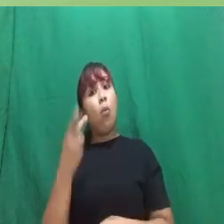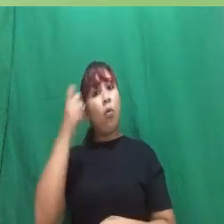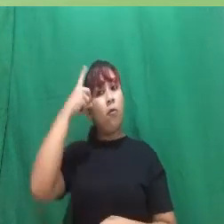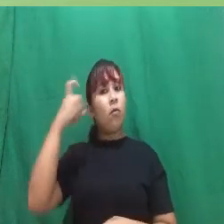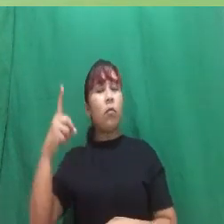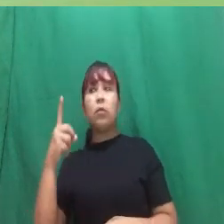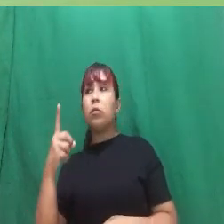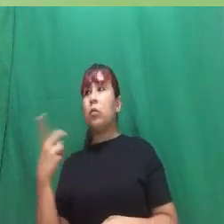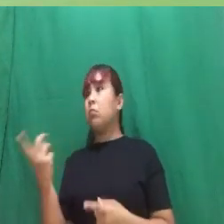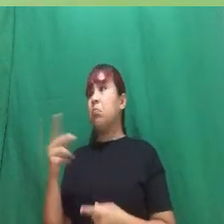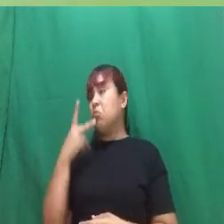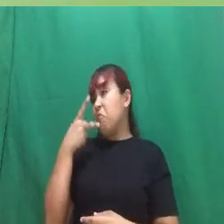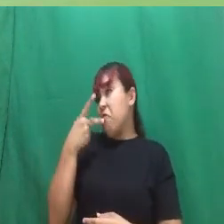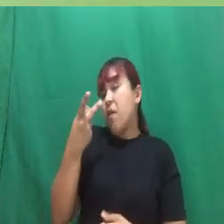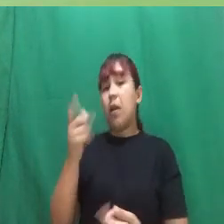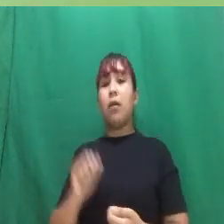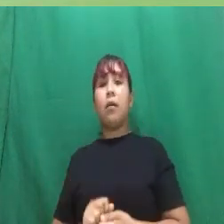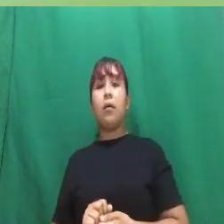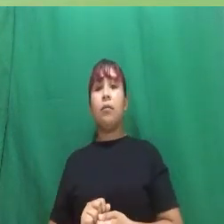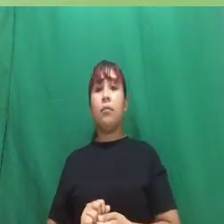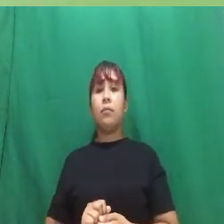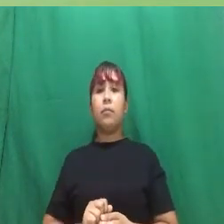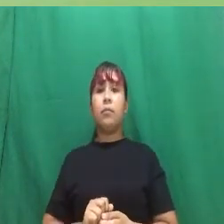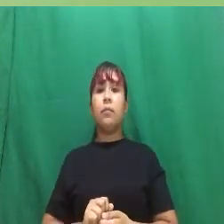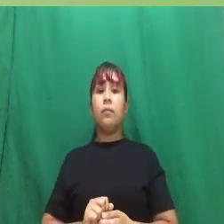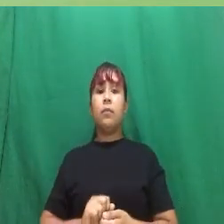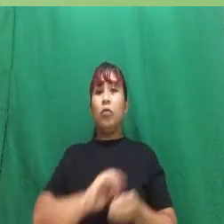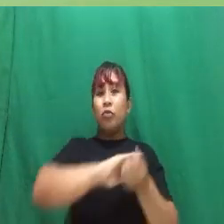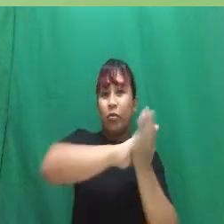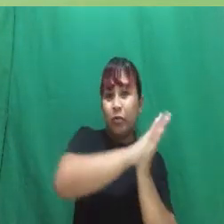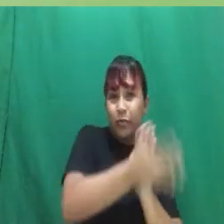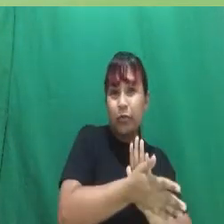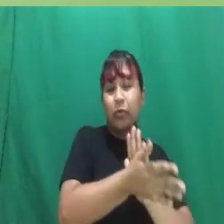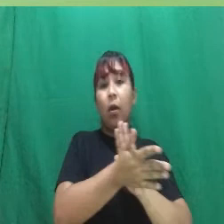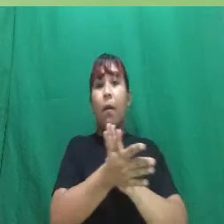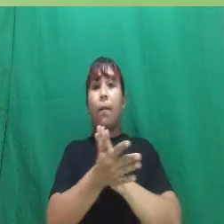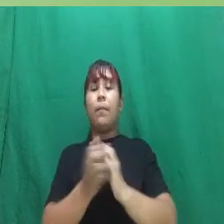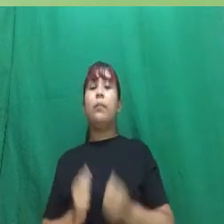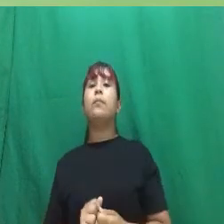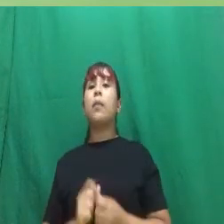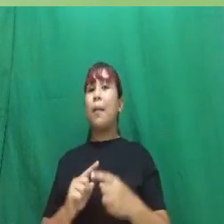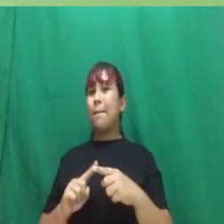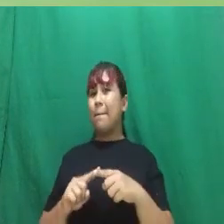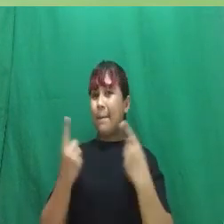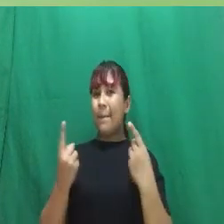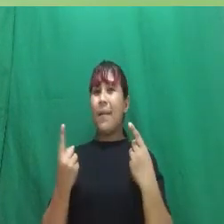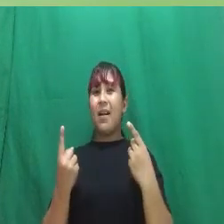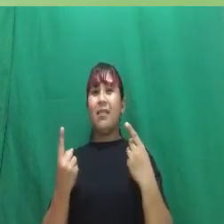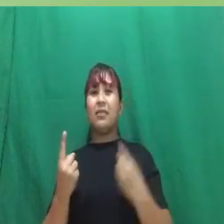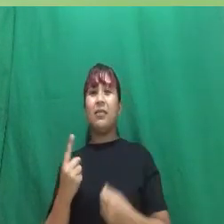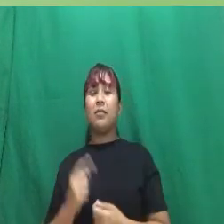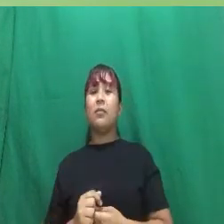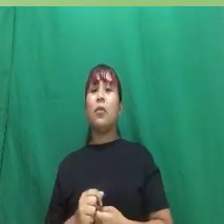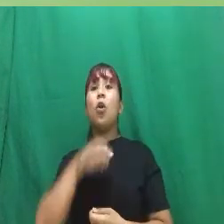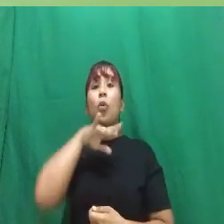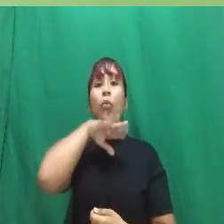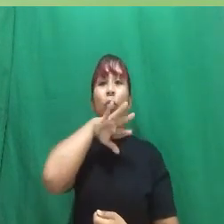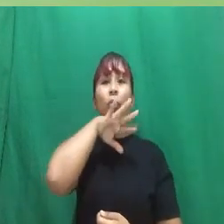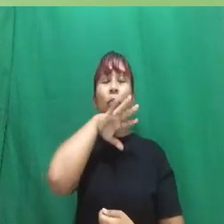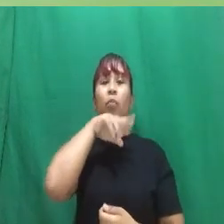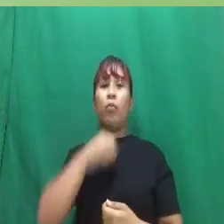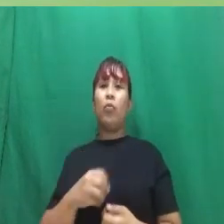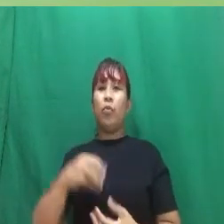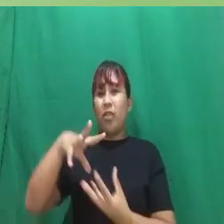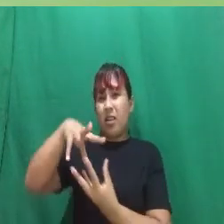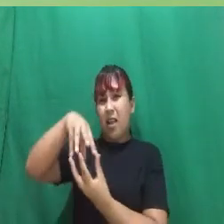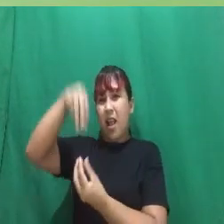que é: "Não posso respirar". Já que você tocou nesse assunto, que é a violência racial, quando é falado agora, todo mundo